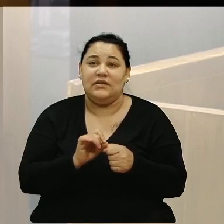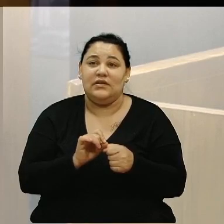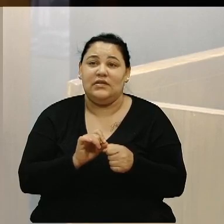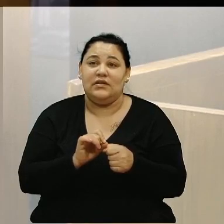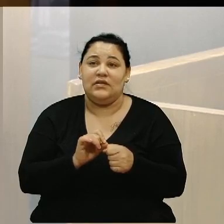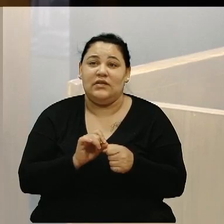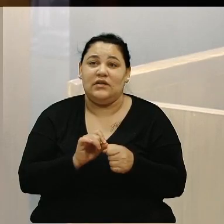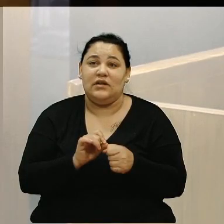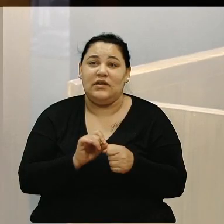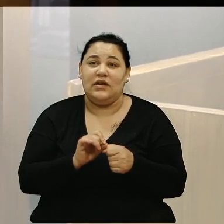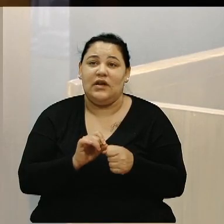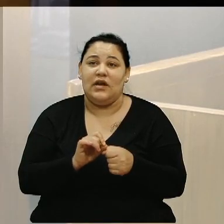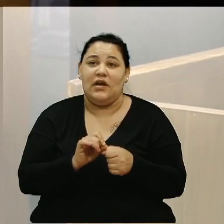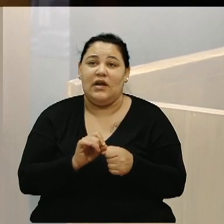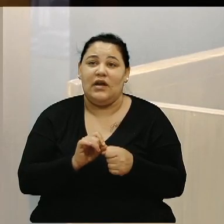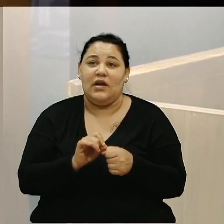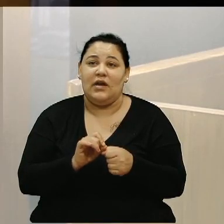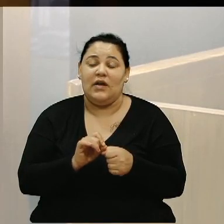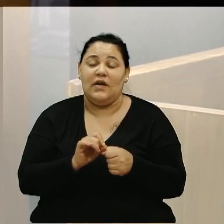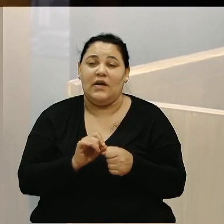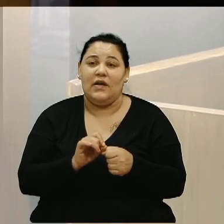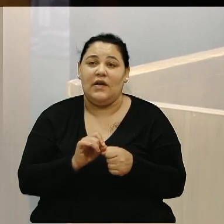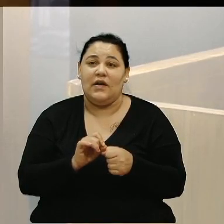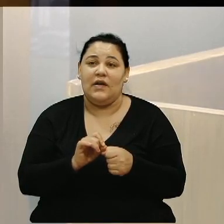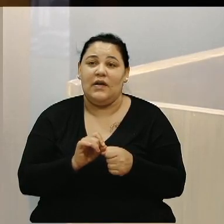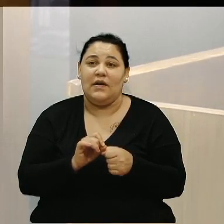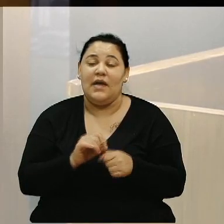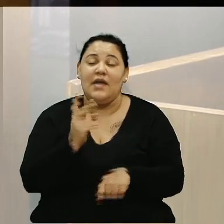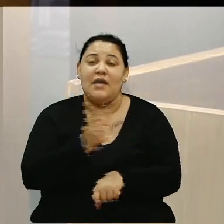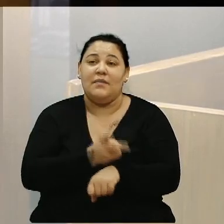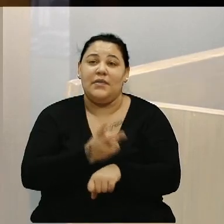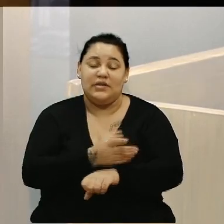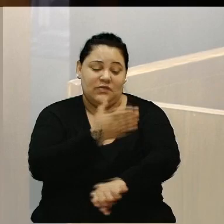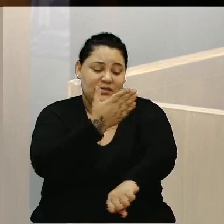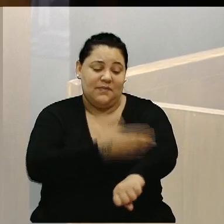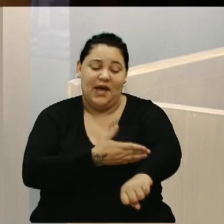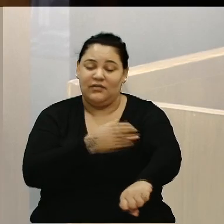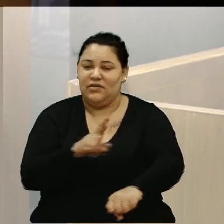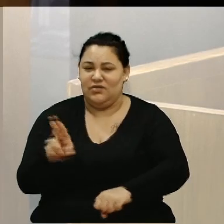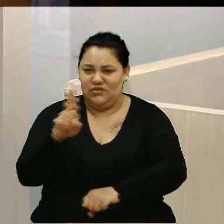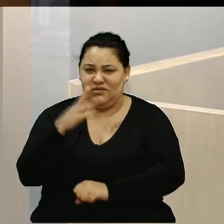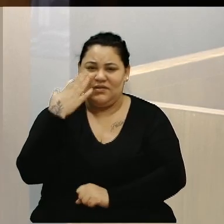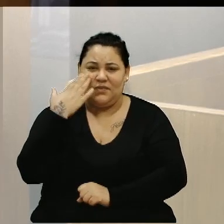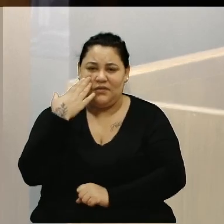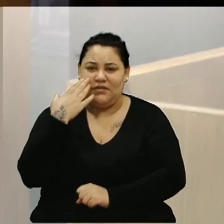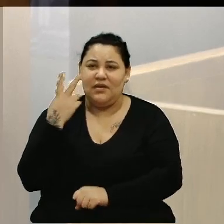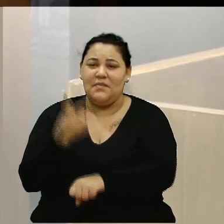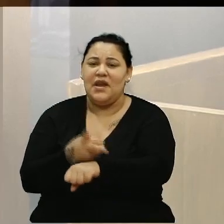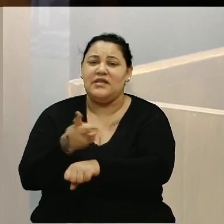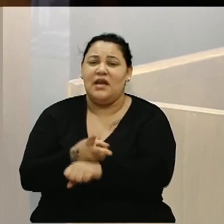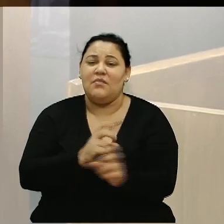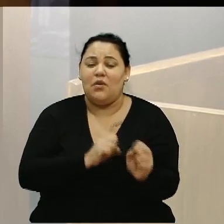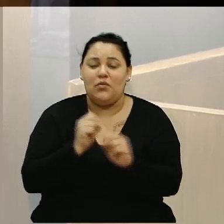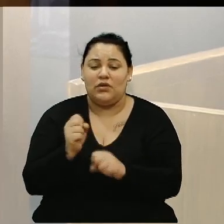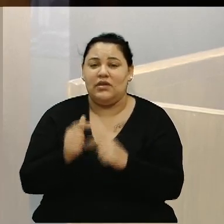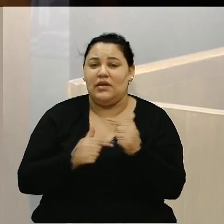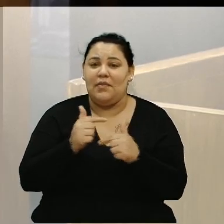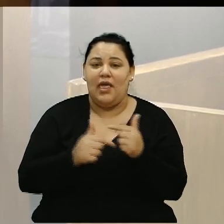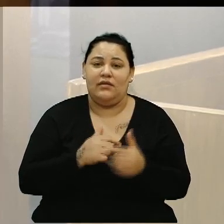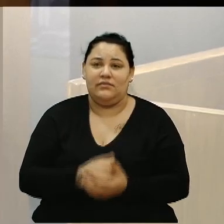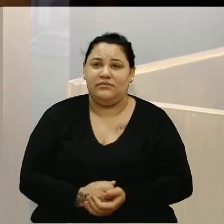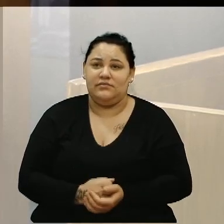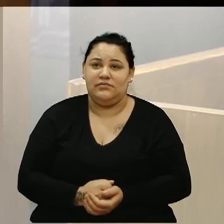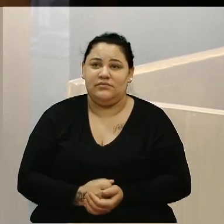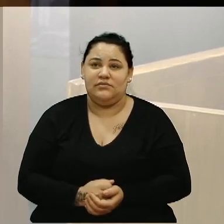meu sapatão aqui, tu vai... as botas, o sapato que eles usam, para poder trabalhar. Imagina,